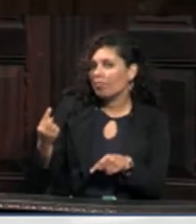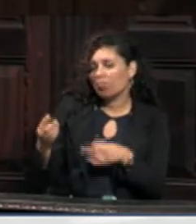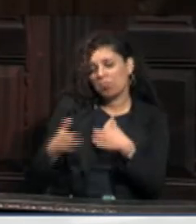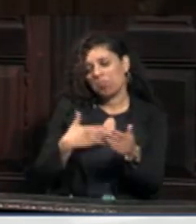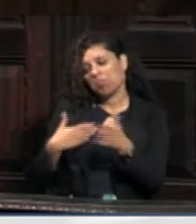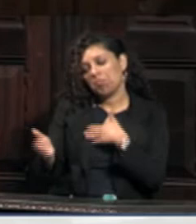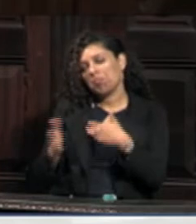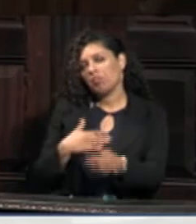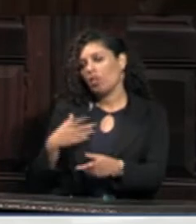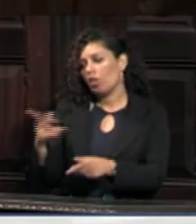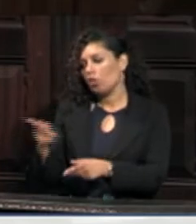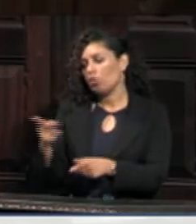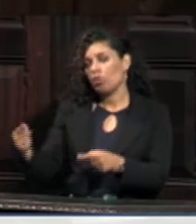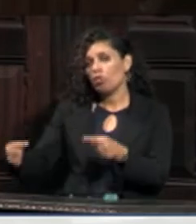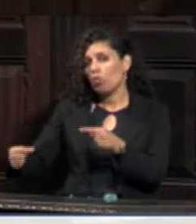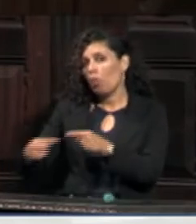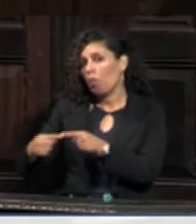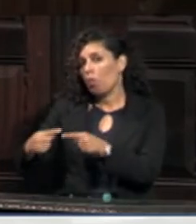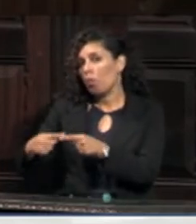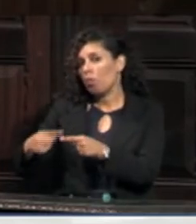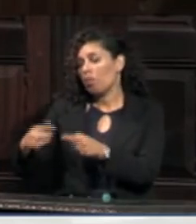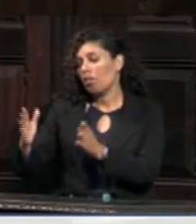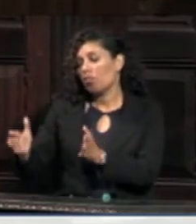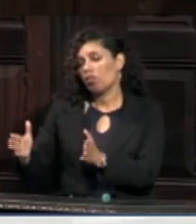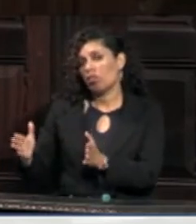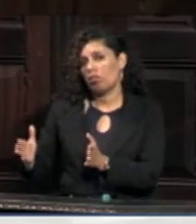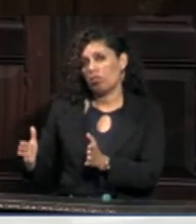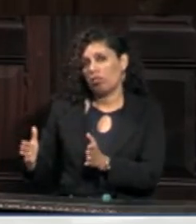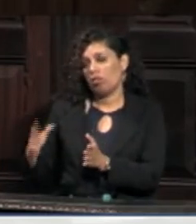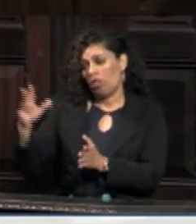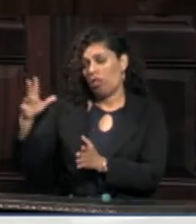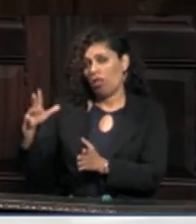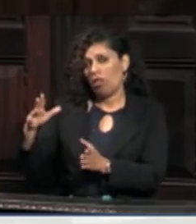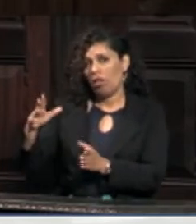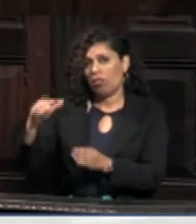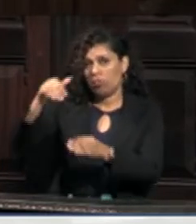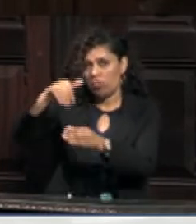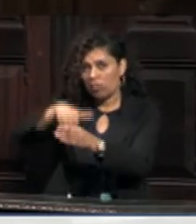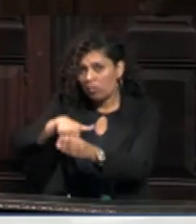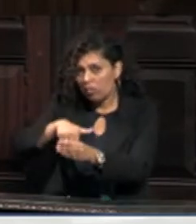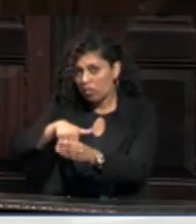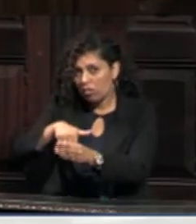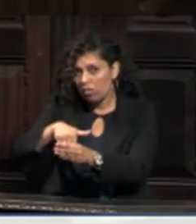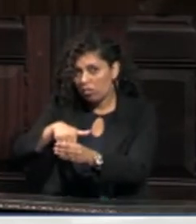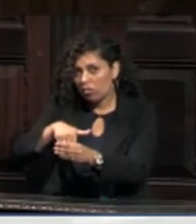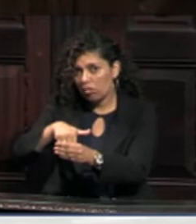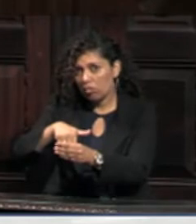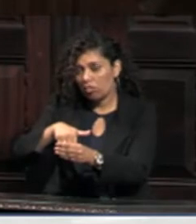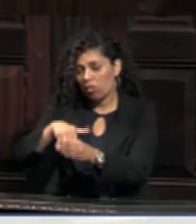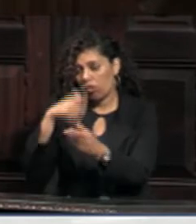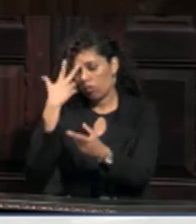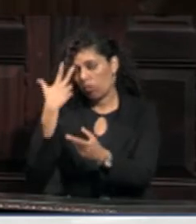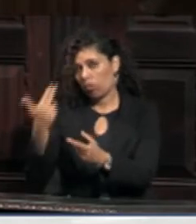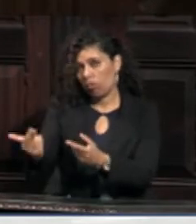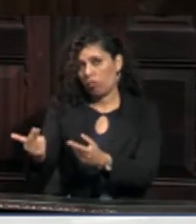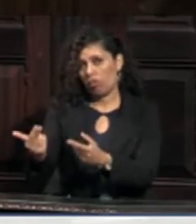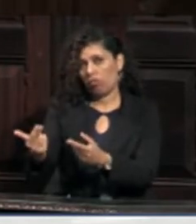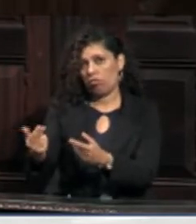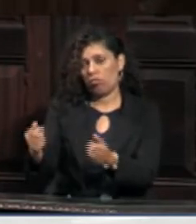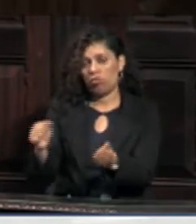Ela entra no aspecto que ele era o vice legalmente eleito por proposta do Partido